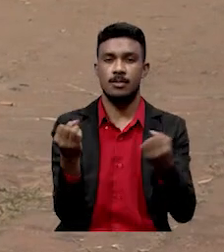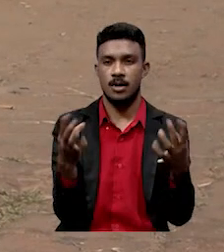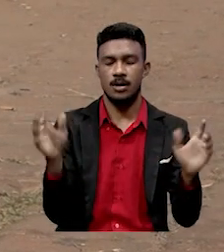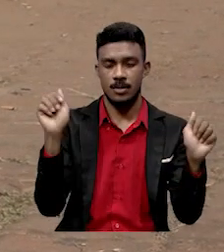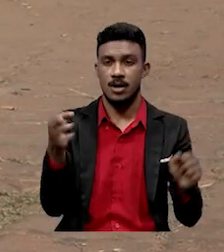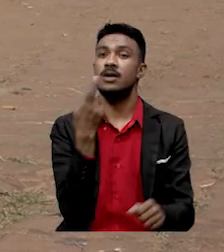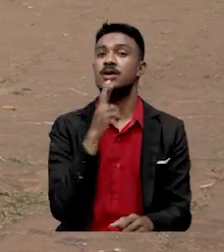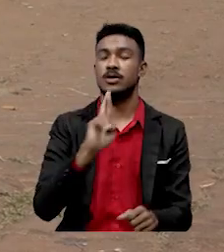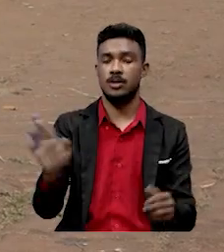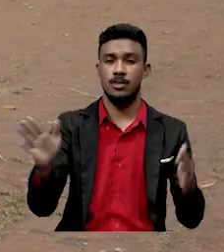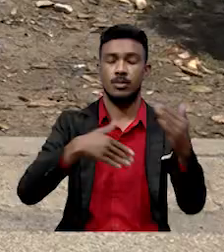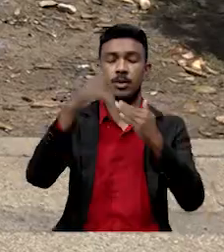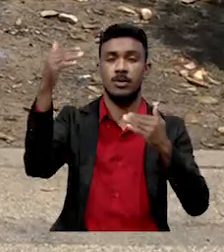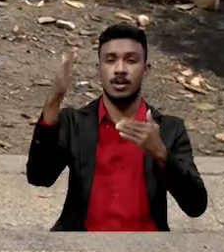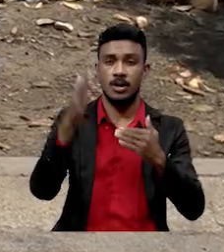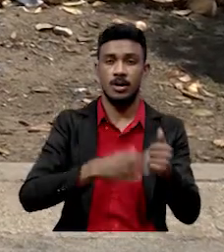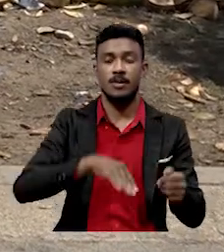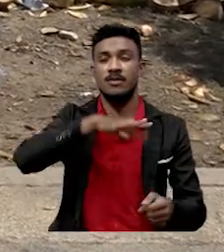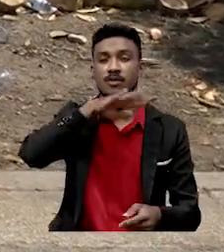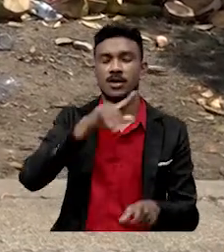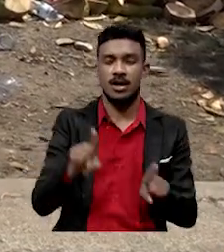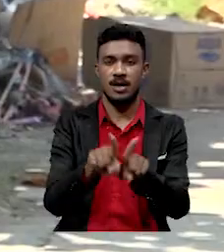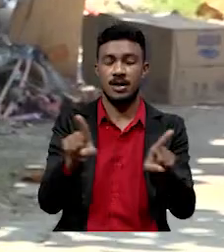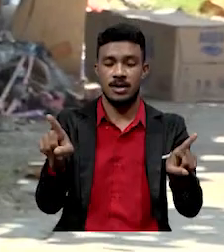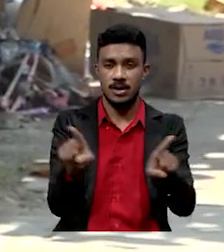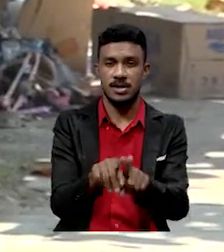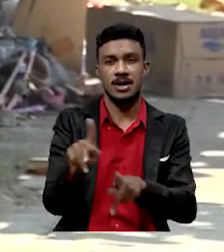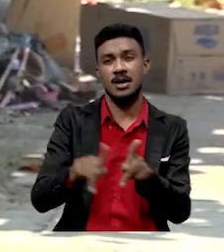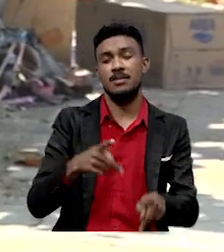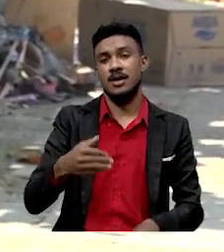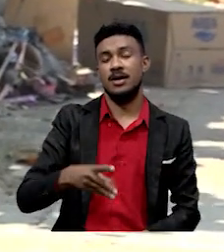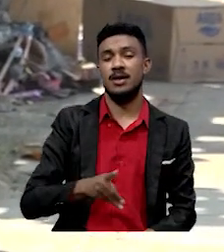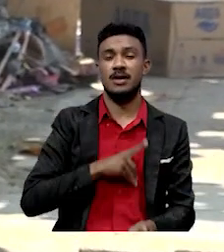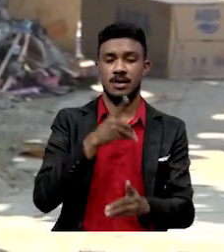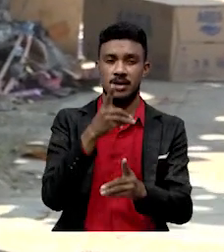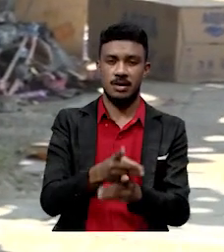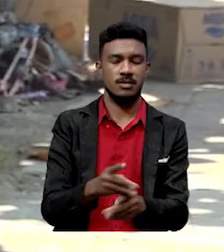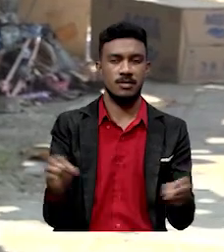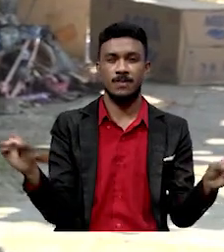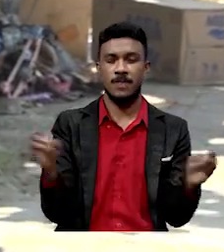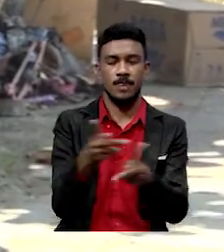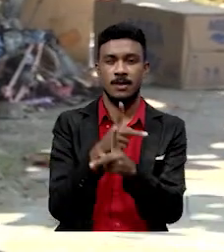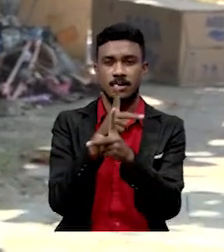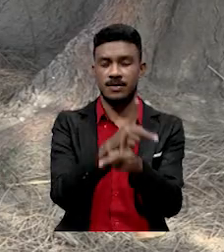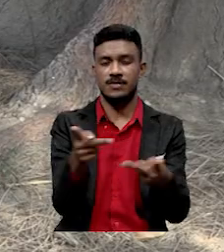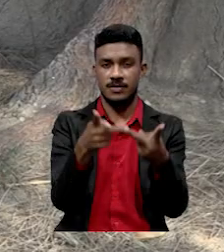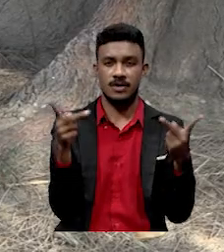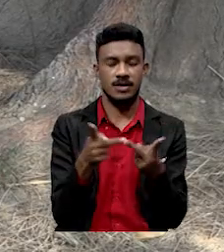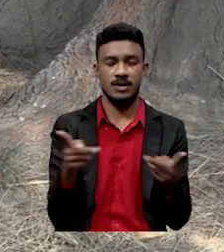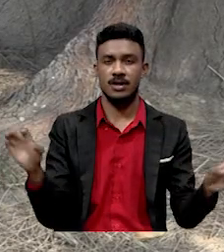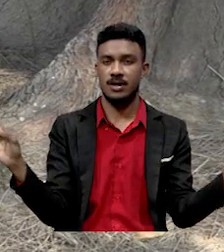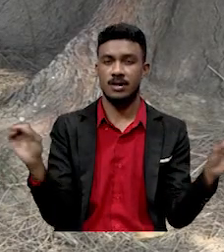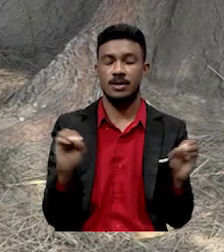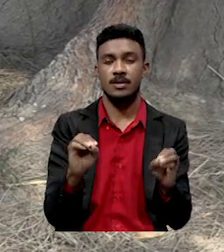resolve problema lixu ne, mai be, hanesan cidadão iha dever moral, atua segura ambiente no cuidado saúde nebe